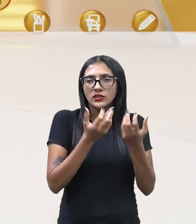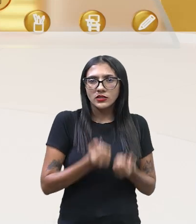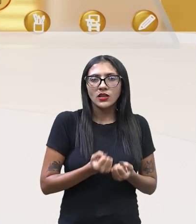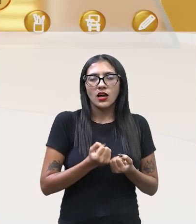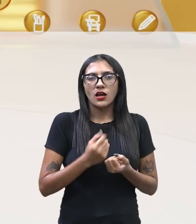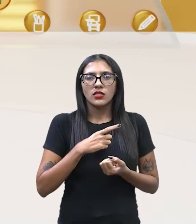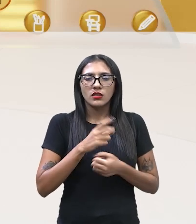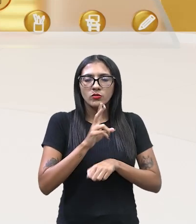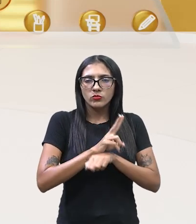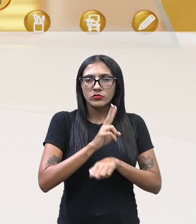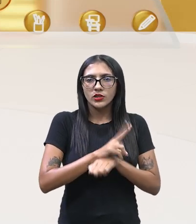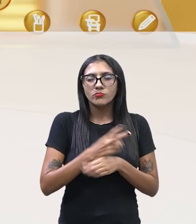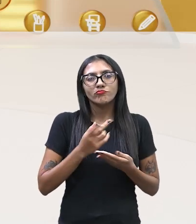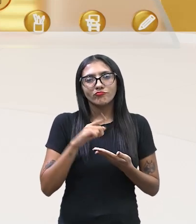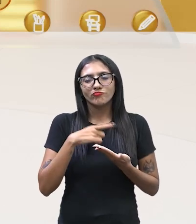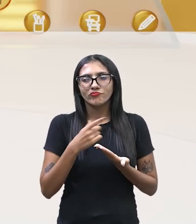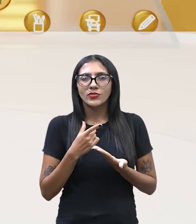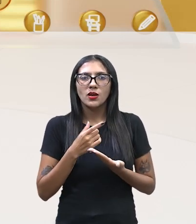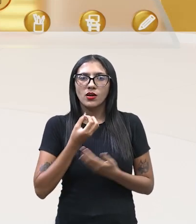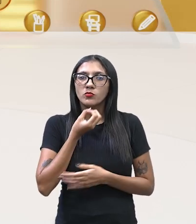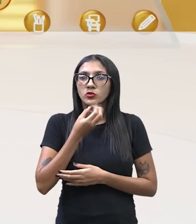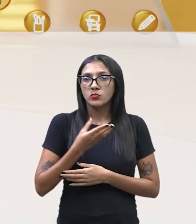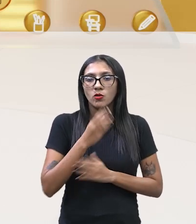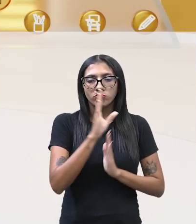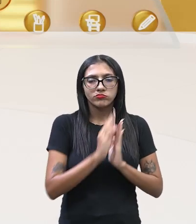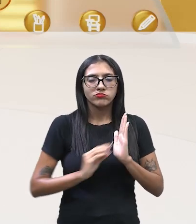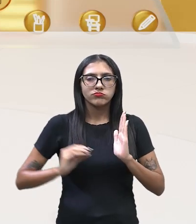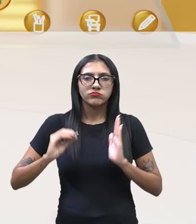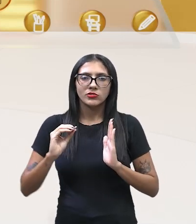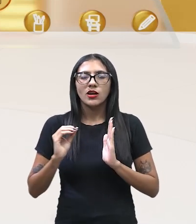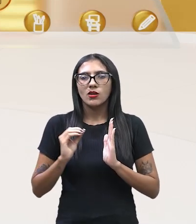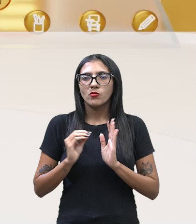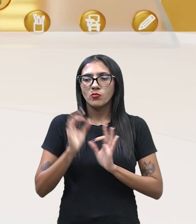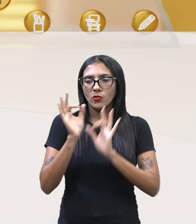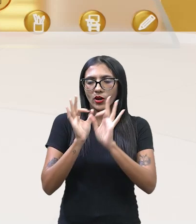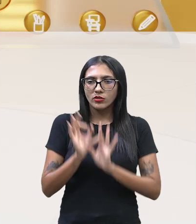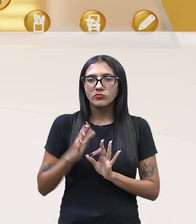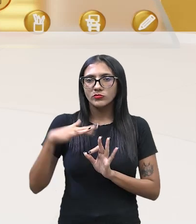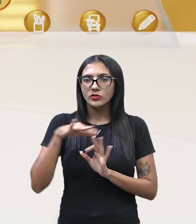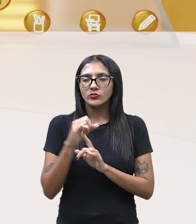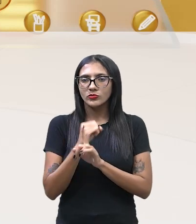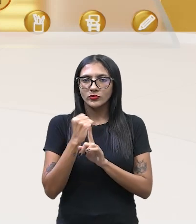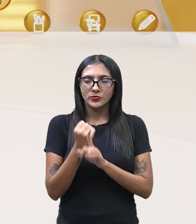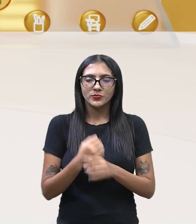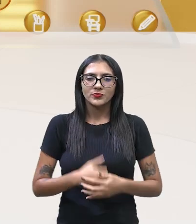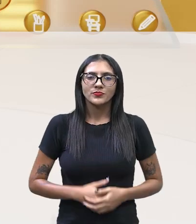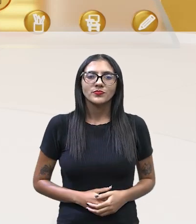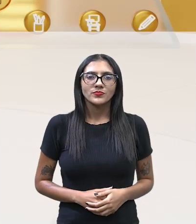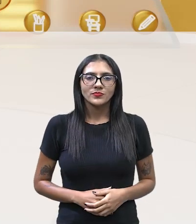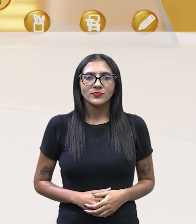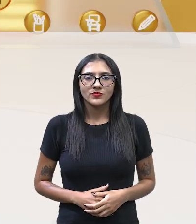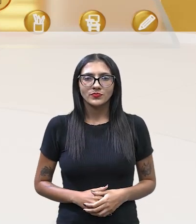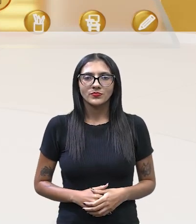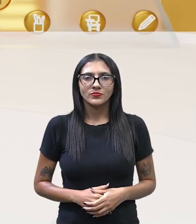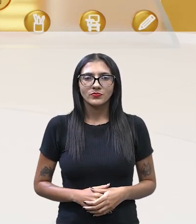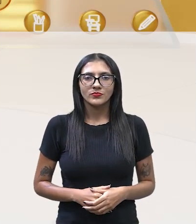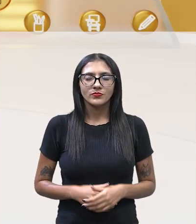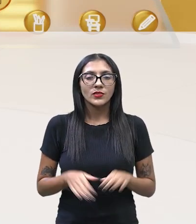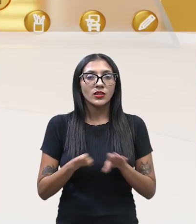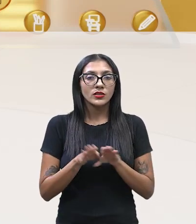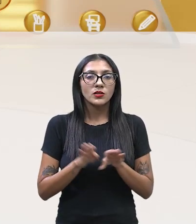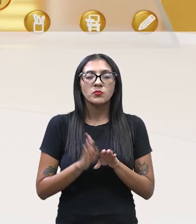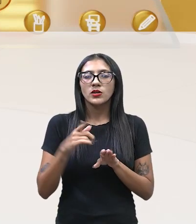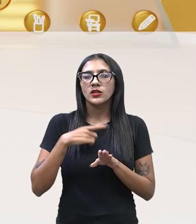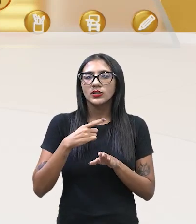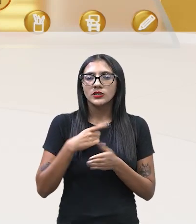Então, é um belo exemplo de empreendedorismo social. E esse retorno financeiro que eles têm com as vendas que